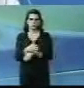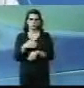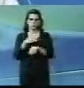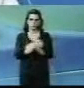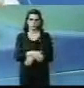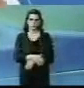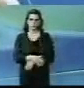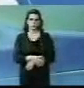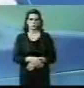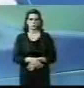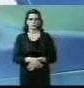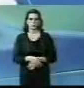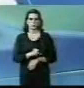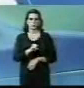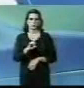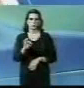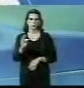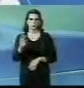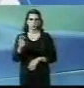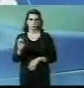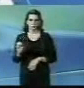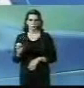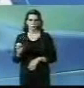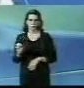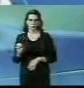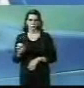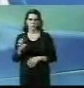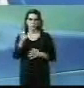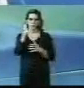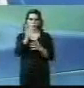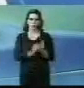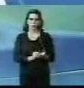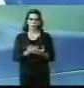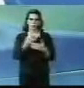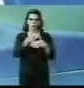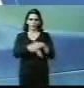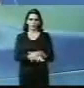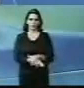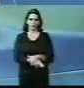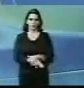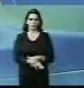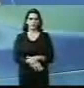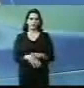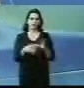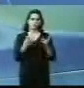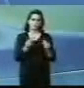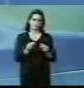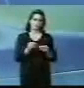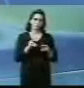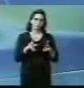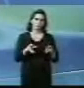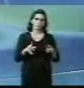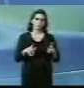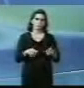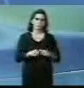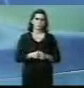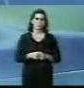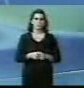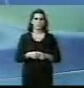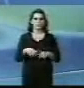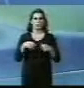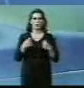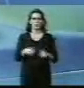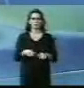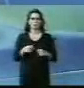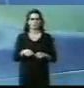de cache dos sites que o meu servidor de proxy baixa e mantém armazenado é bem diferente um do outro. Então, quem vai